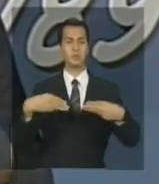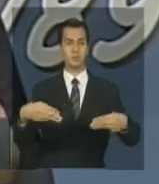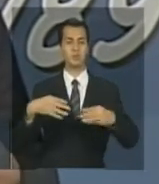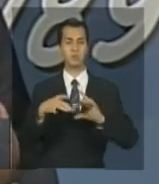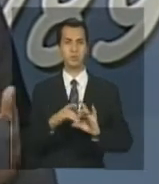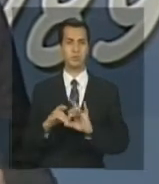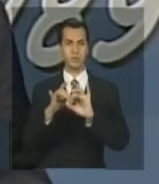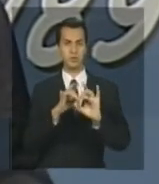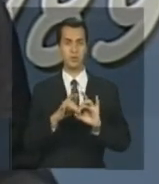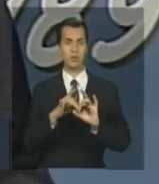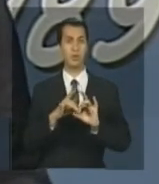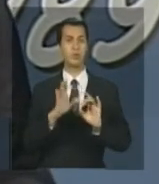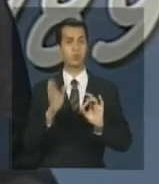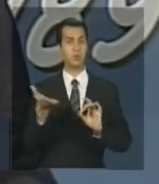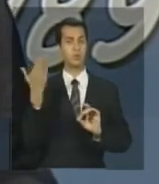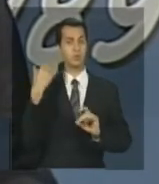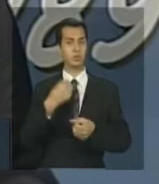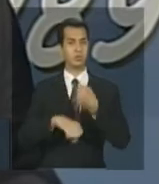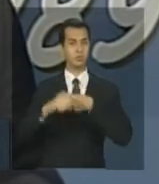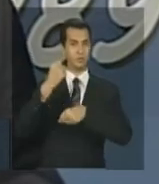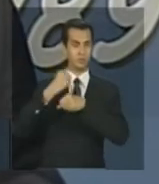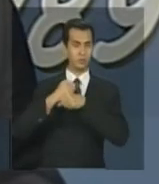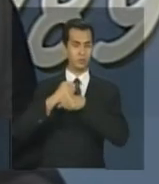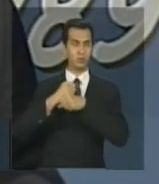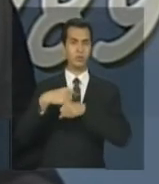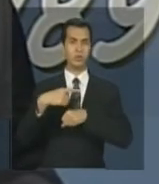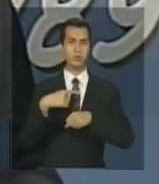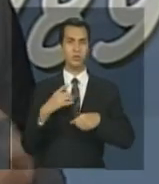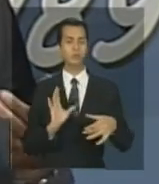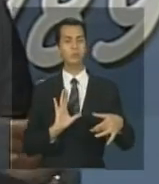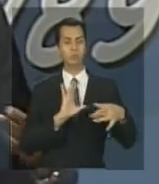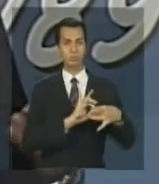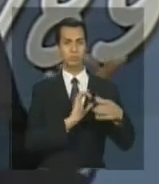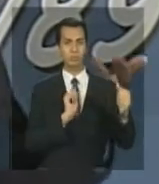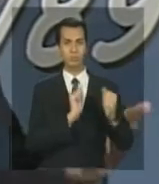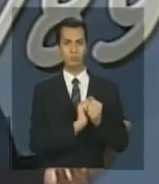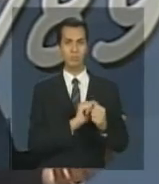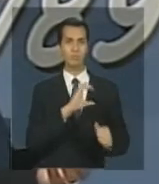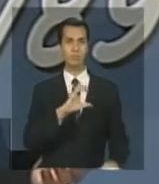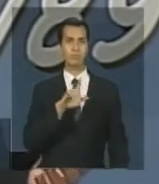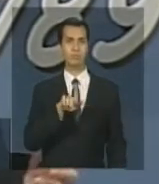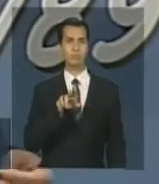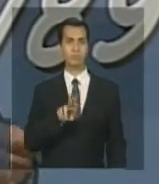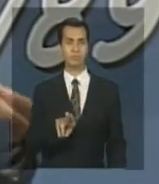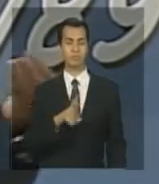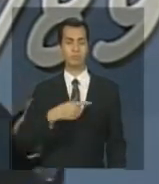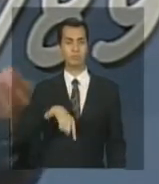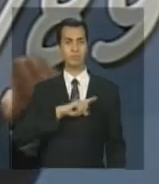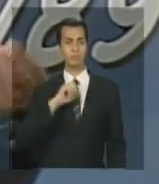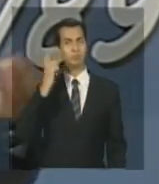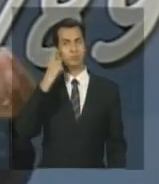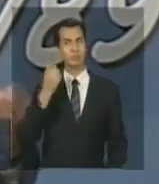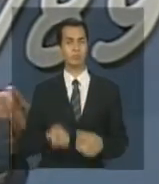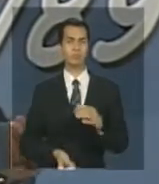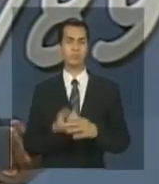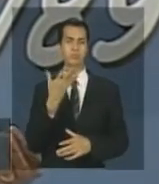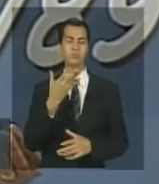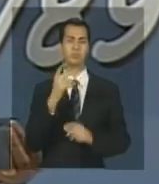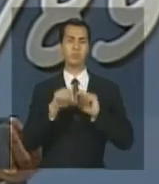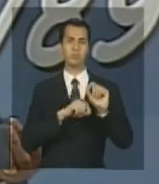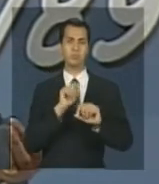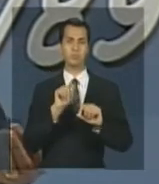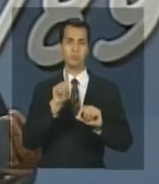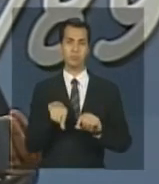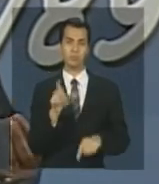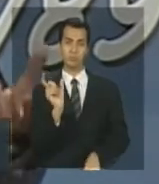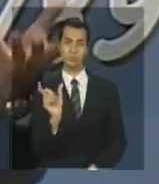durante o ano passado com o apoio da controladoria-geral da União desenvolveu Esse instrumento